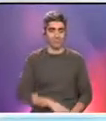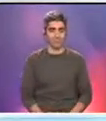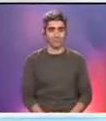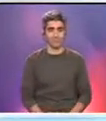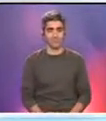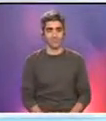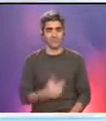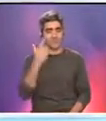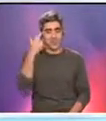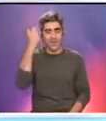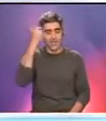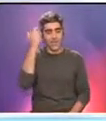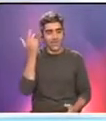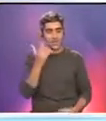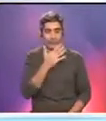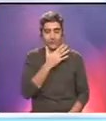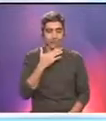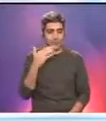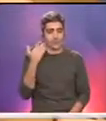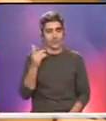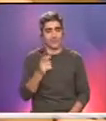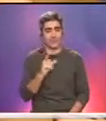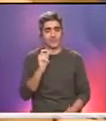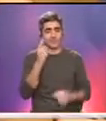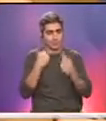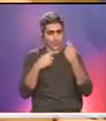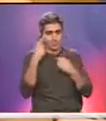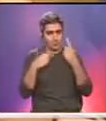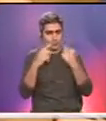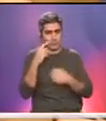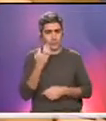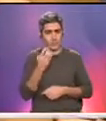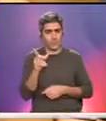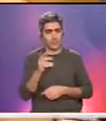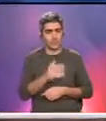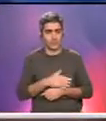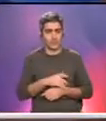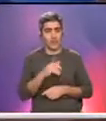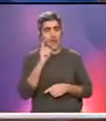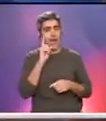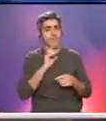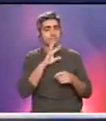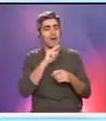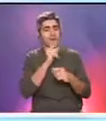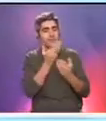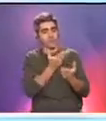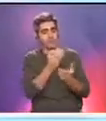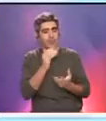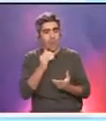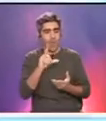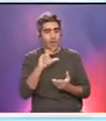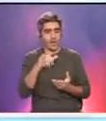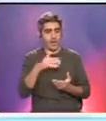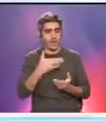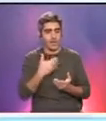Vamos embora. Eu adoro. Oh, vá, tão giro o Joaquim. Oh, Lindina, tem um filho chorão. Oh, Lindina, querida. Atenção, nós